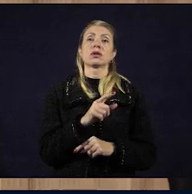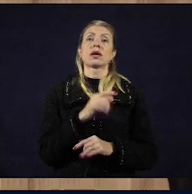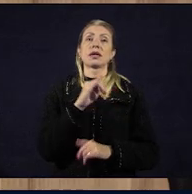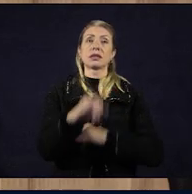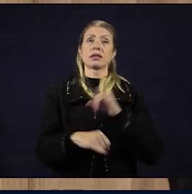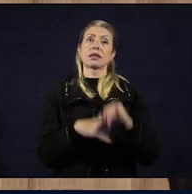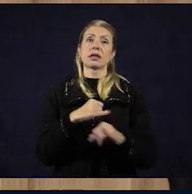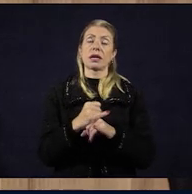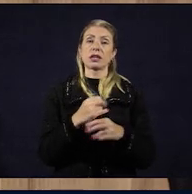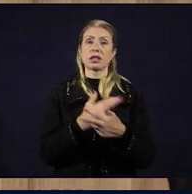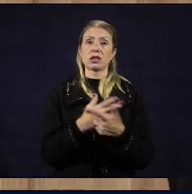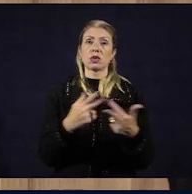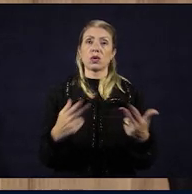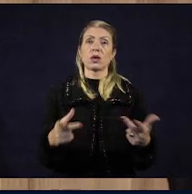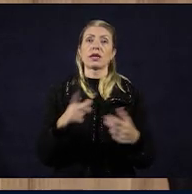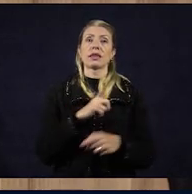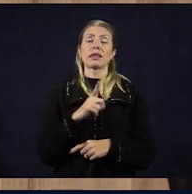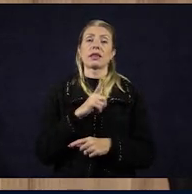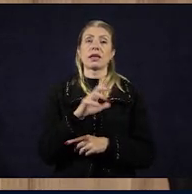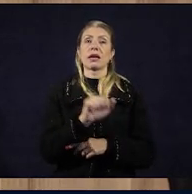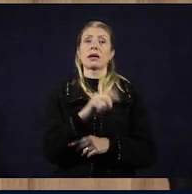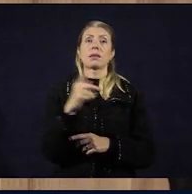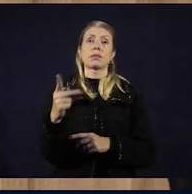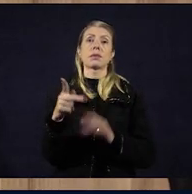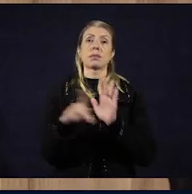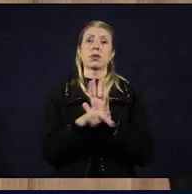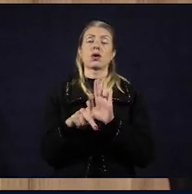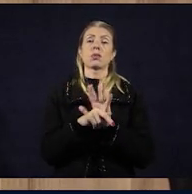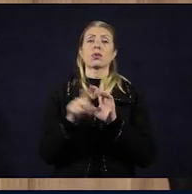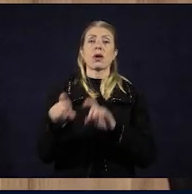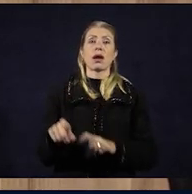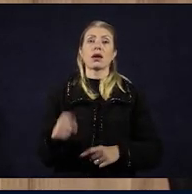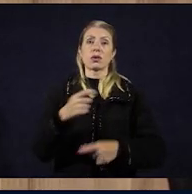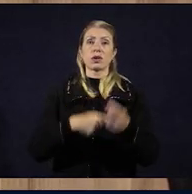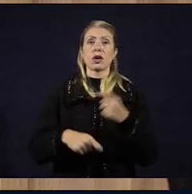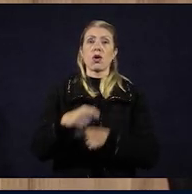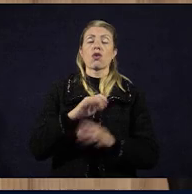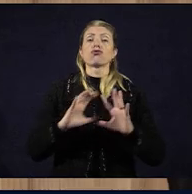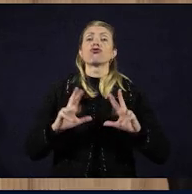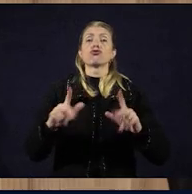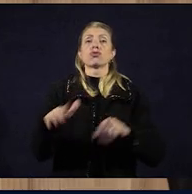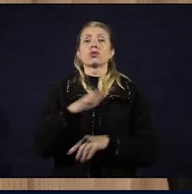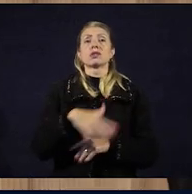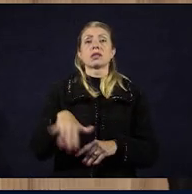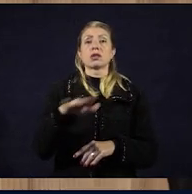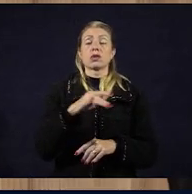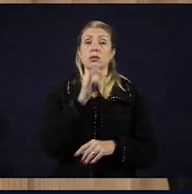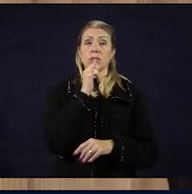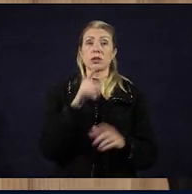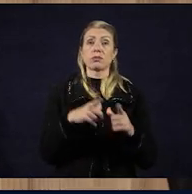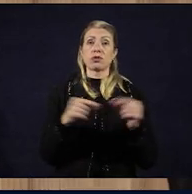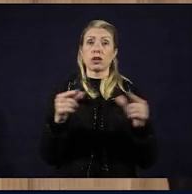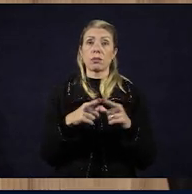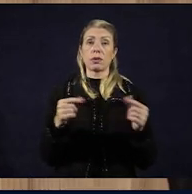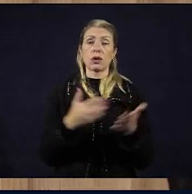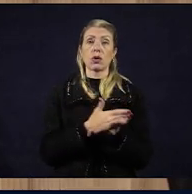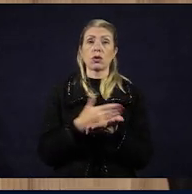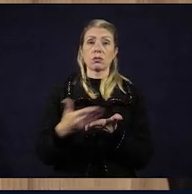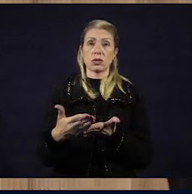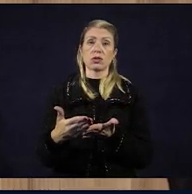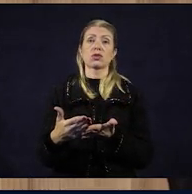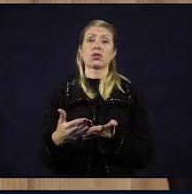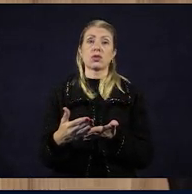internet das coisas que vai ter as aplicações do agronegócio de todas de todos os setores o Japão começou são os